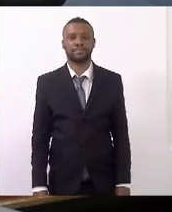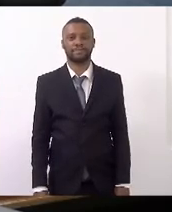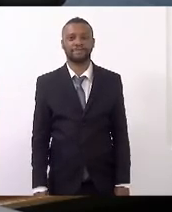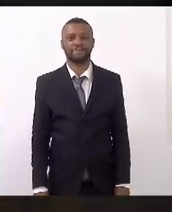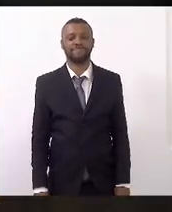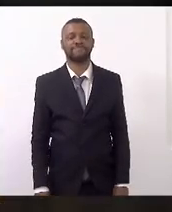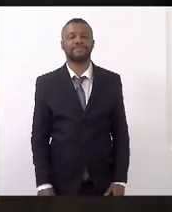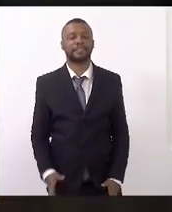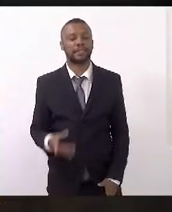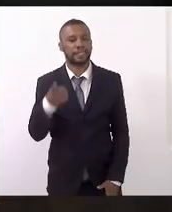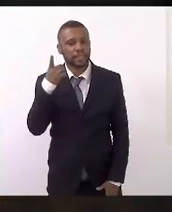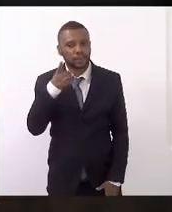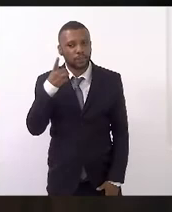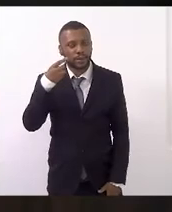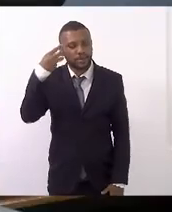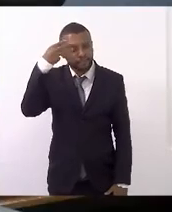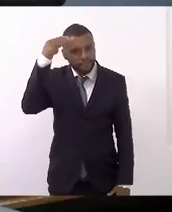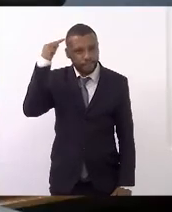Deputado Márcio Pacheco.